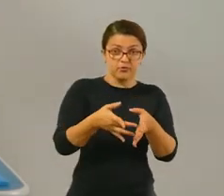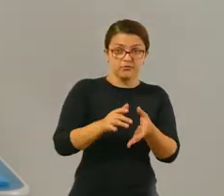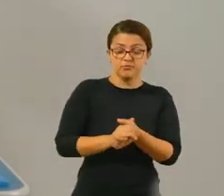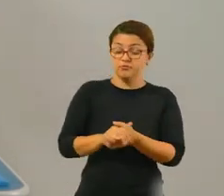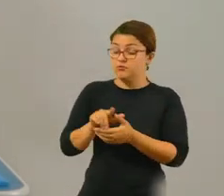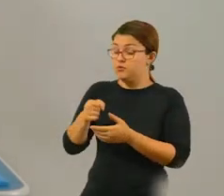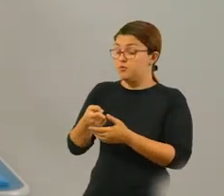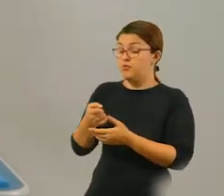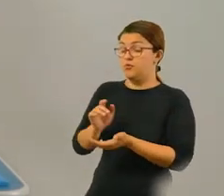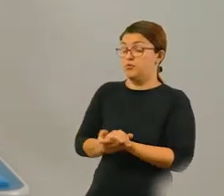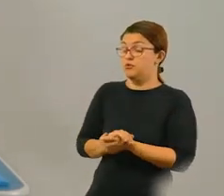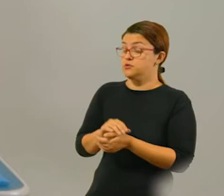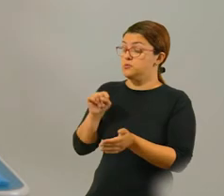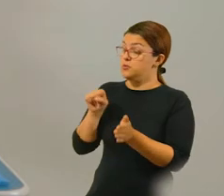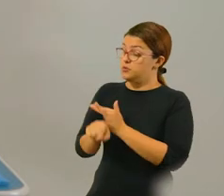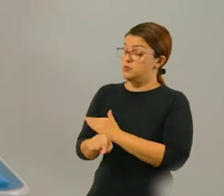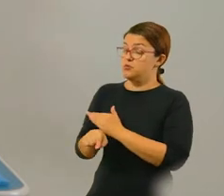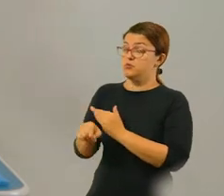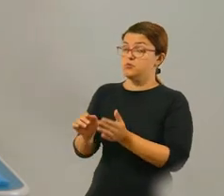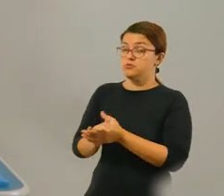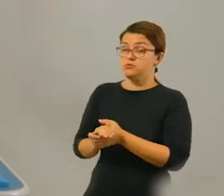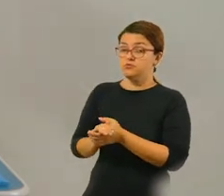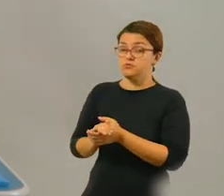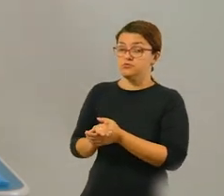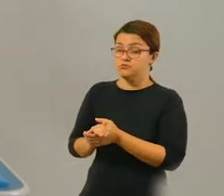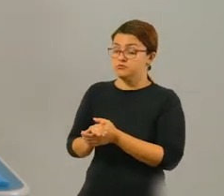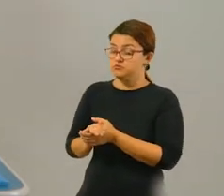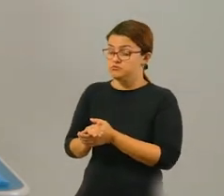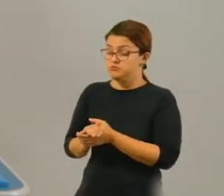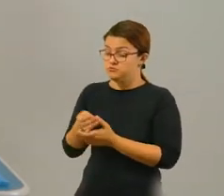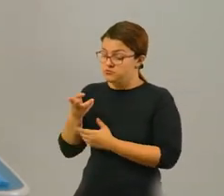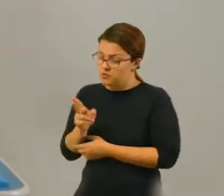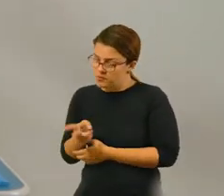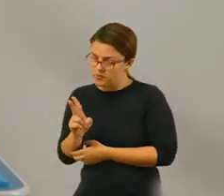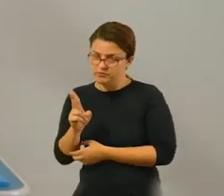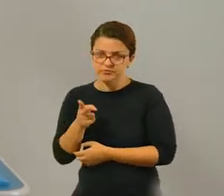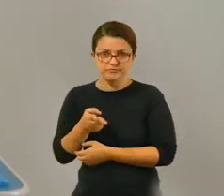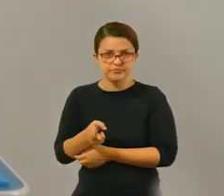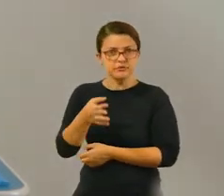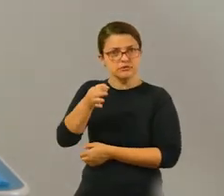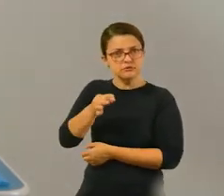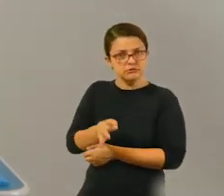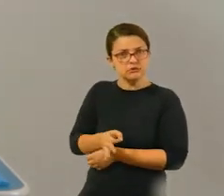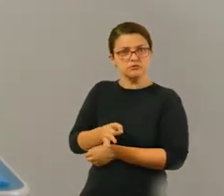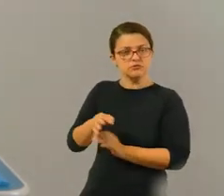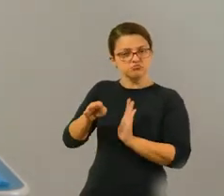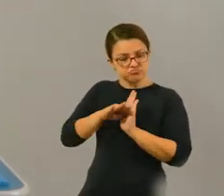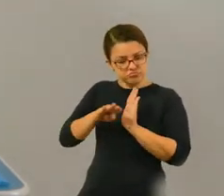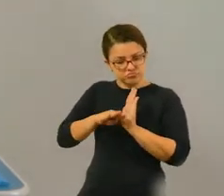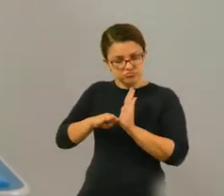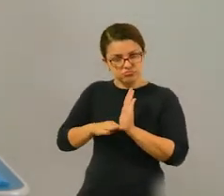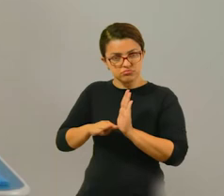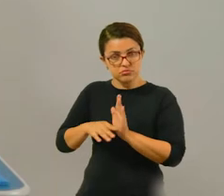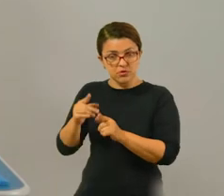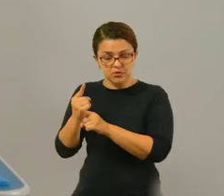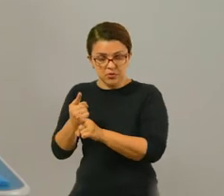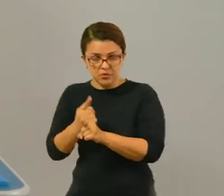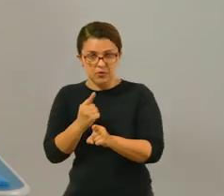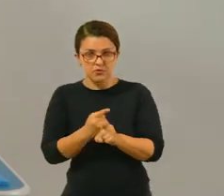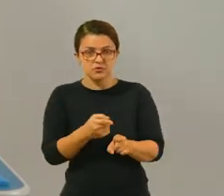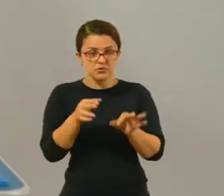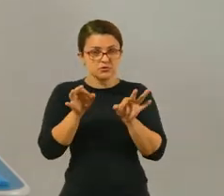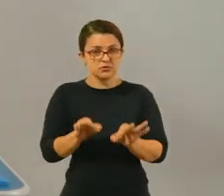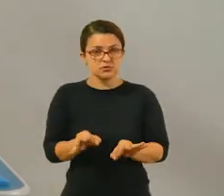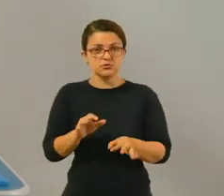o outro, conforme as cores que você mencionou. Depois faz um checklist, ou seja, vai ticando para ver se a sequência que